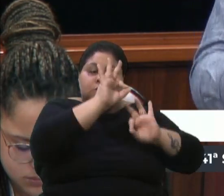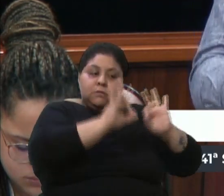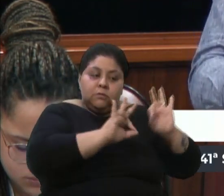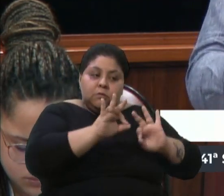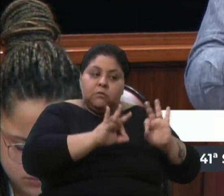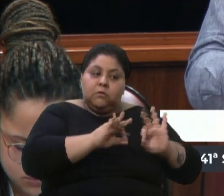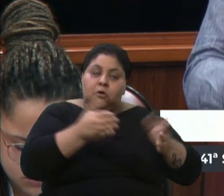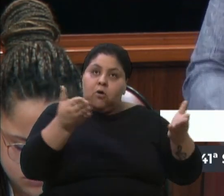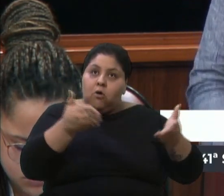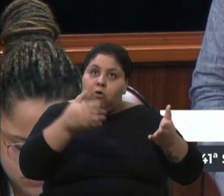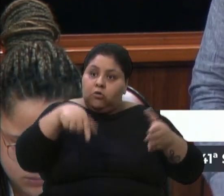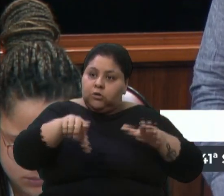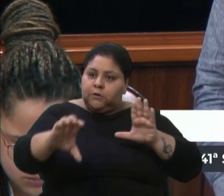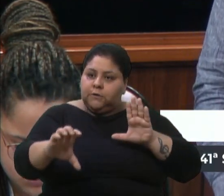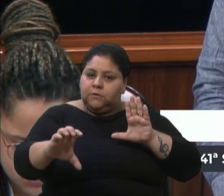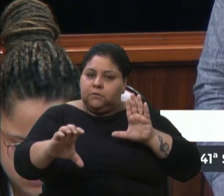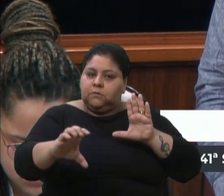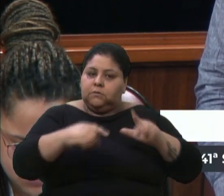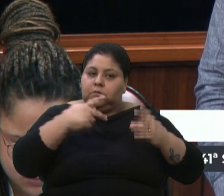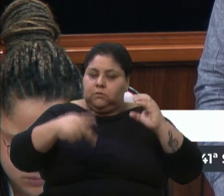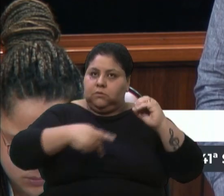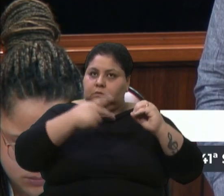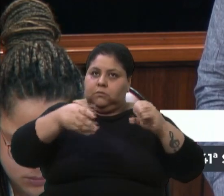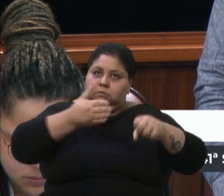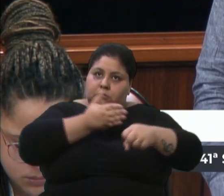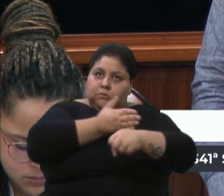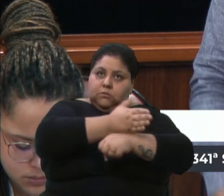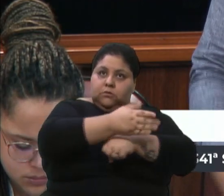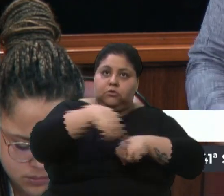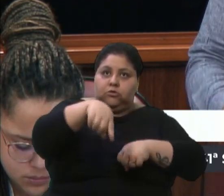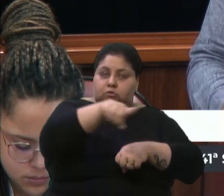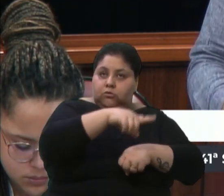casa aprovou, inclusive, nós acabamos...